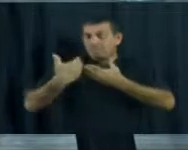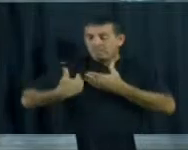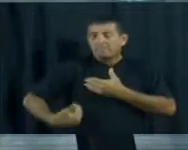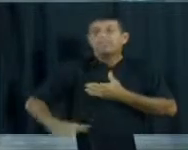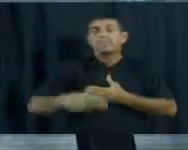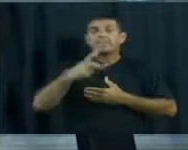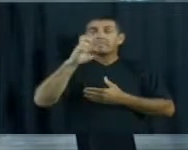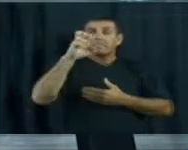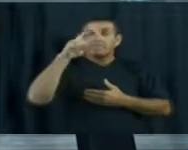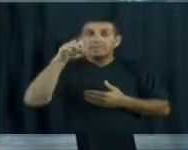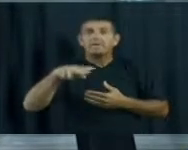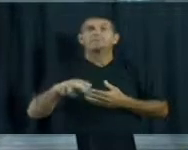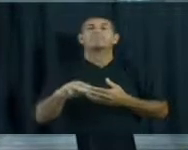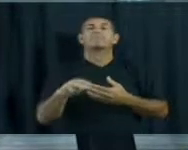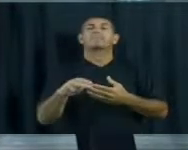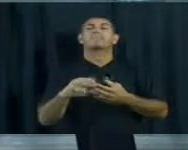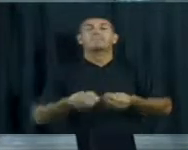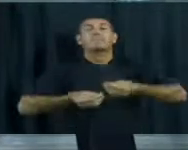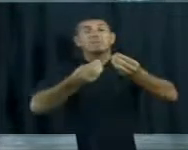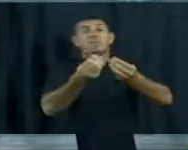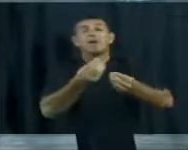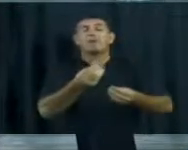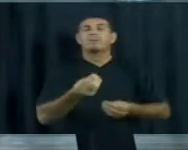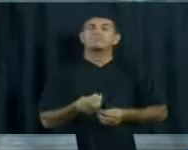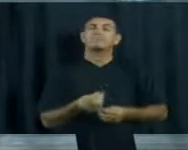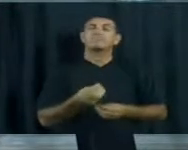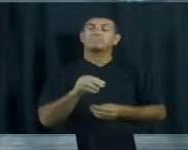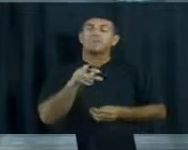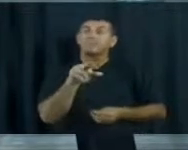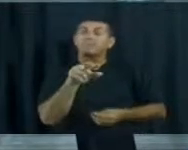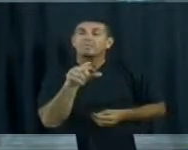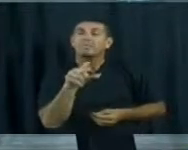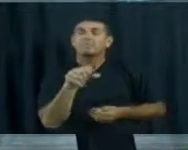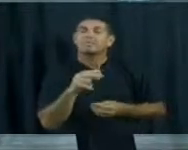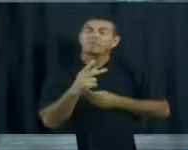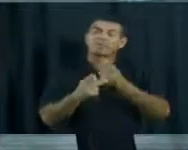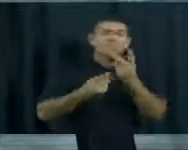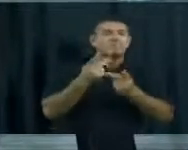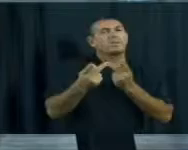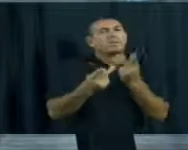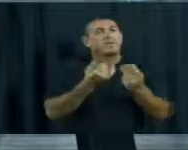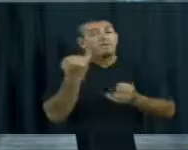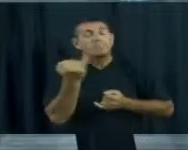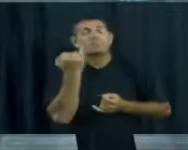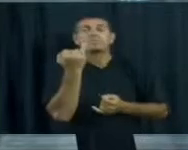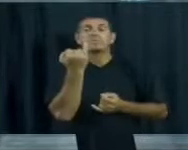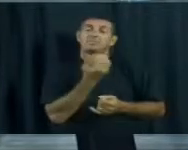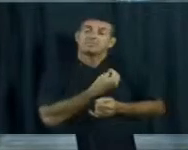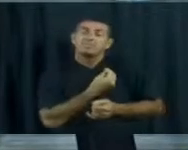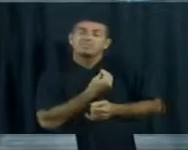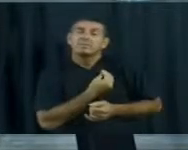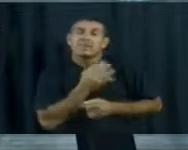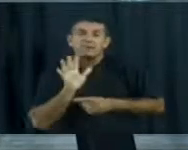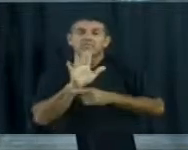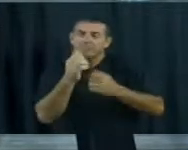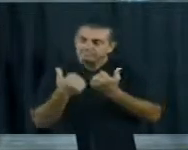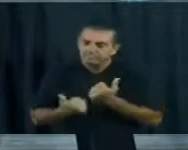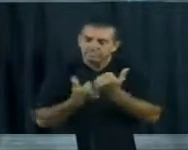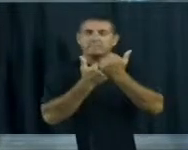muito obrigada. Então, assim, eu achei interessante abordar, né, você falou sobre filosofia de vida